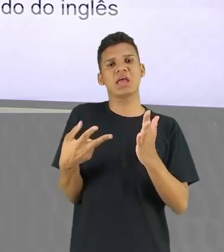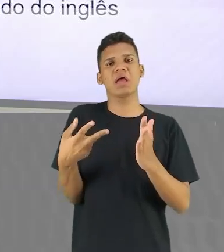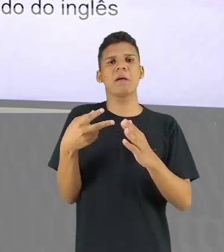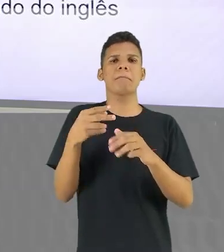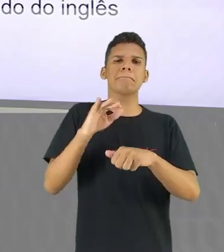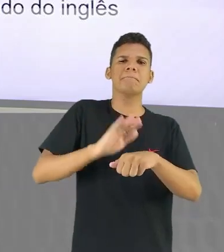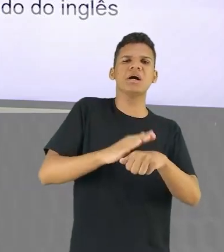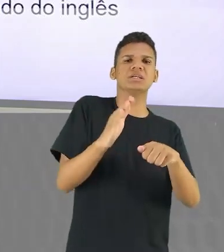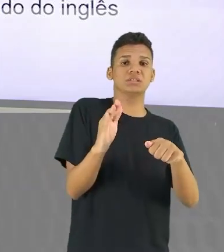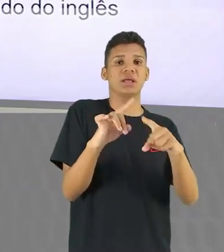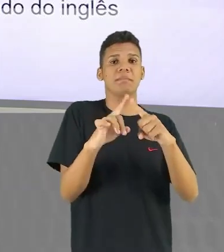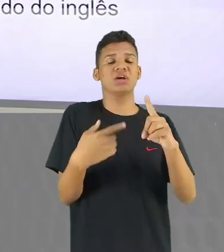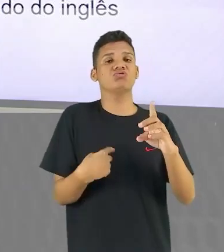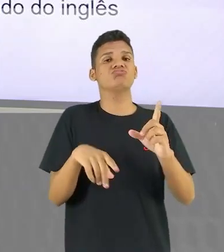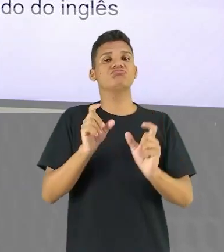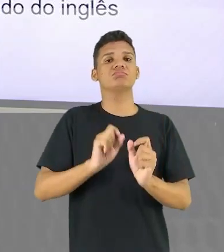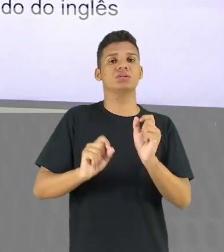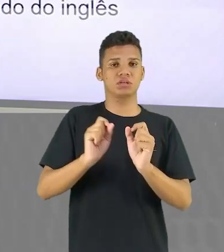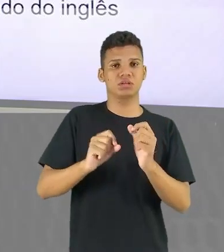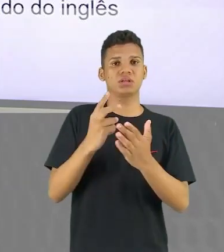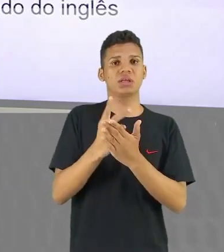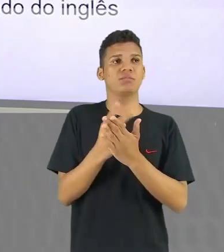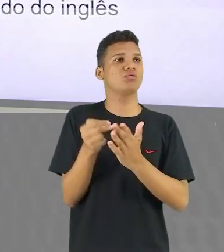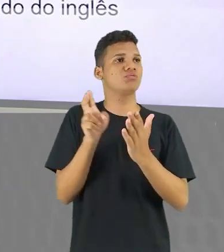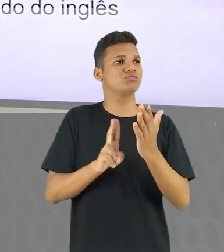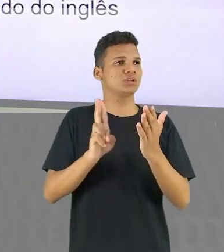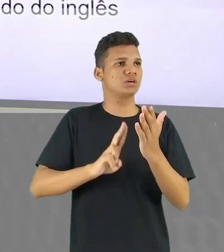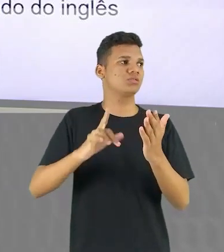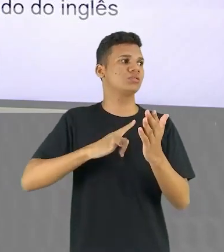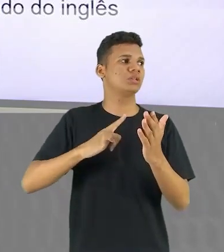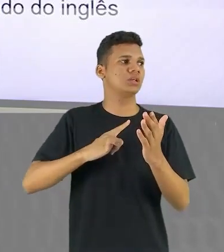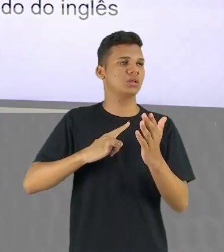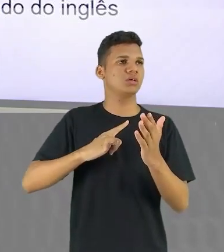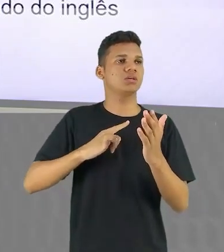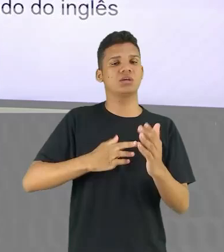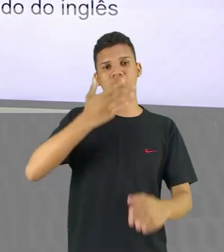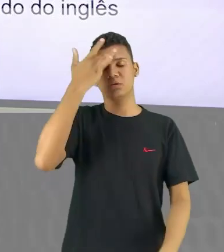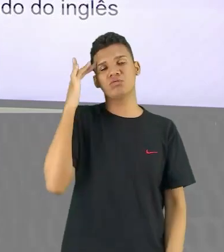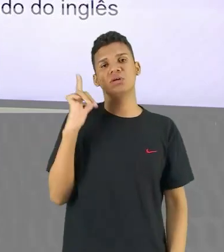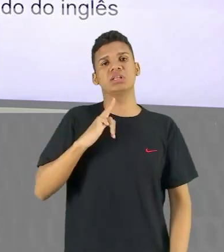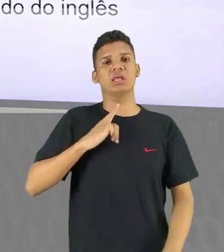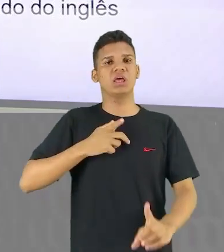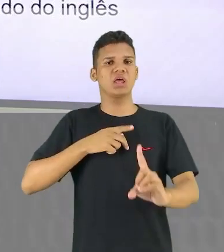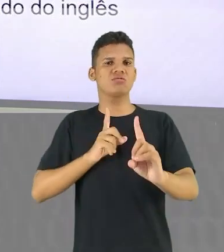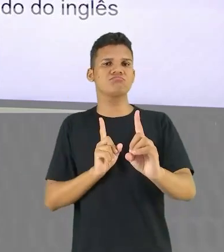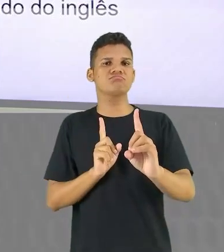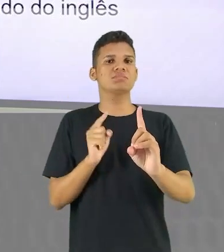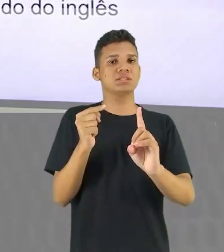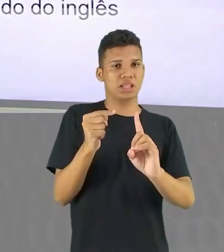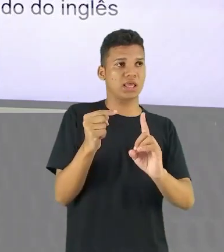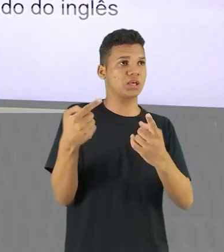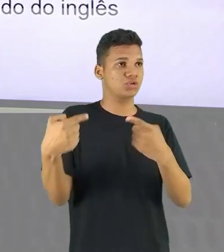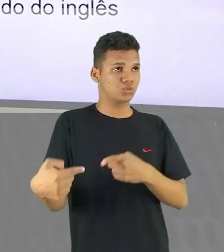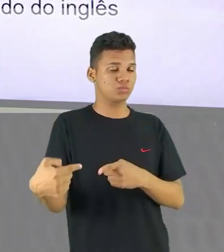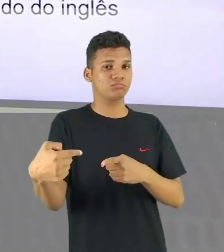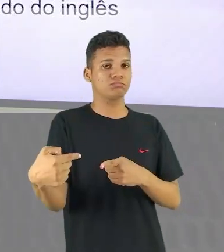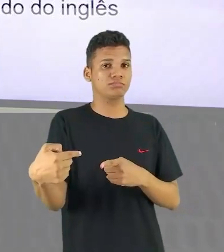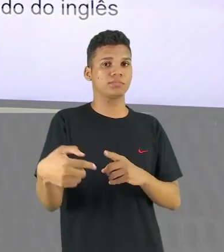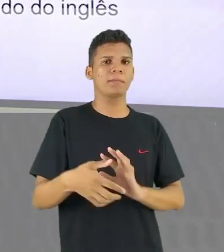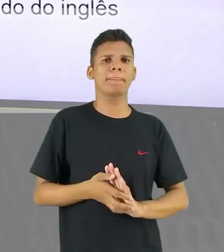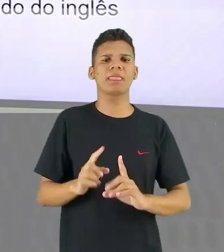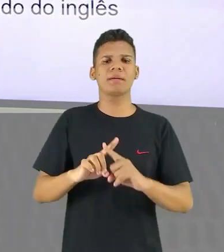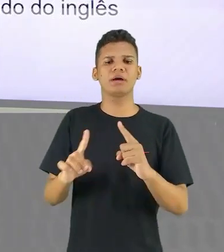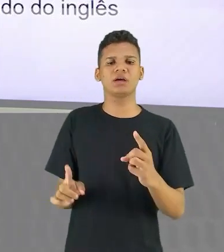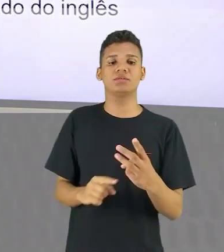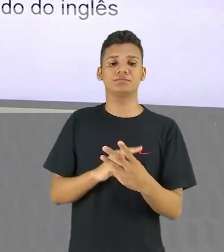é uma conjunção adversativa. Ele é usado para oferecer um contraponto, para dar ideia de oposição. Yet only é